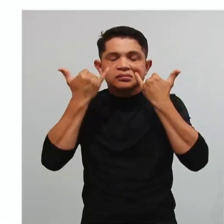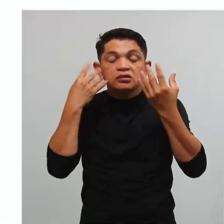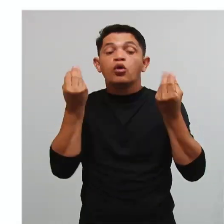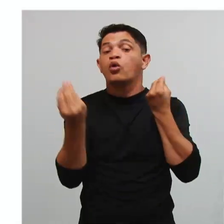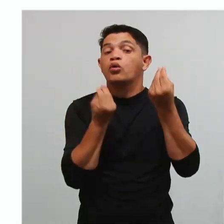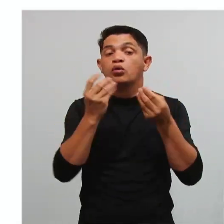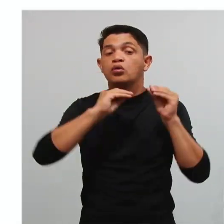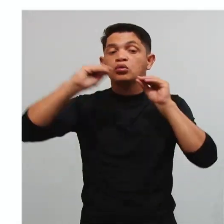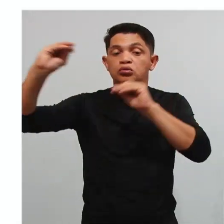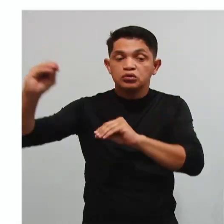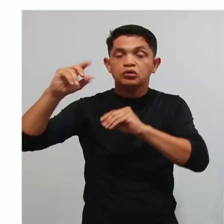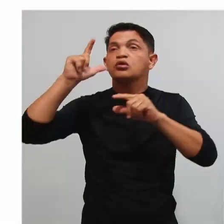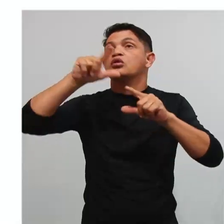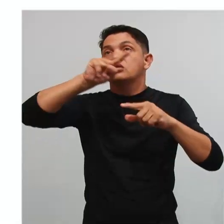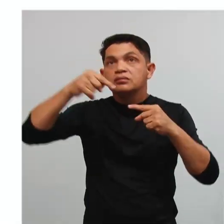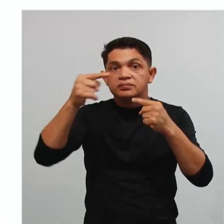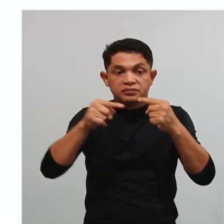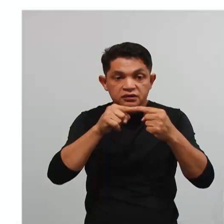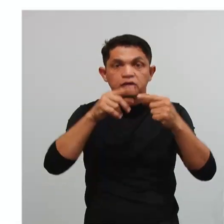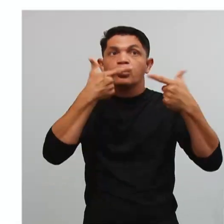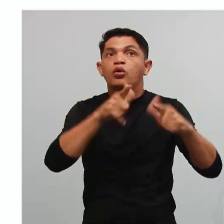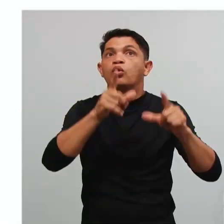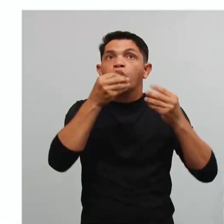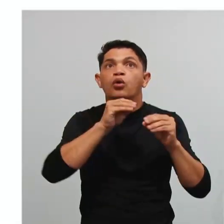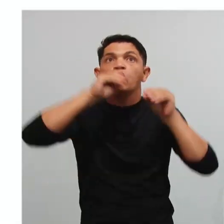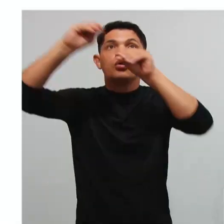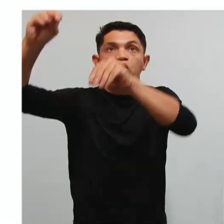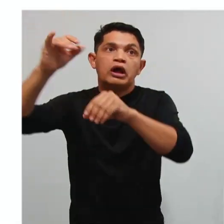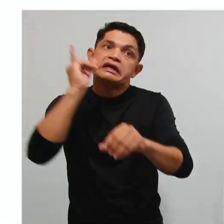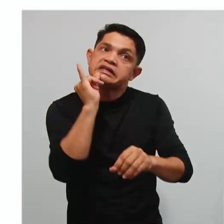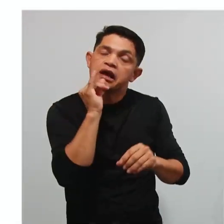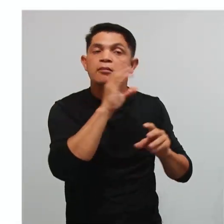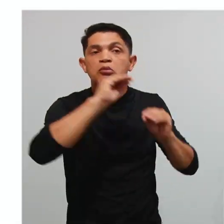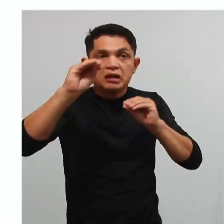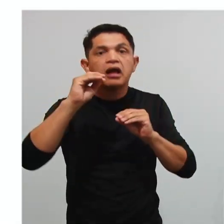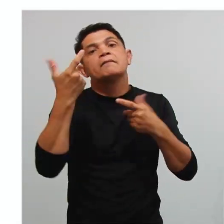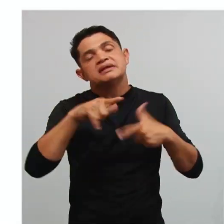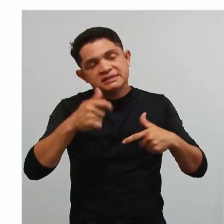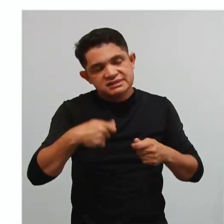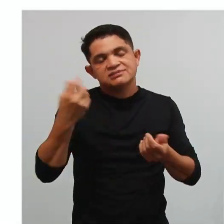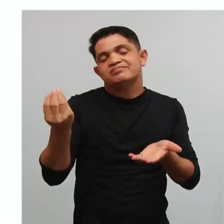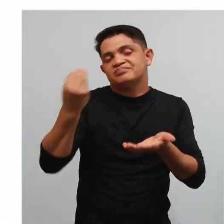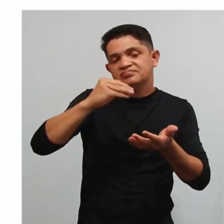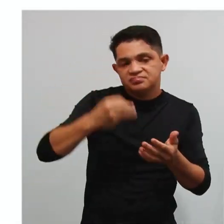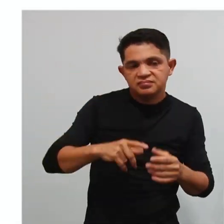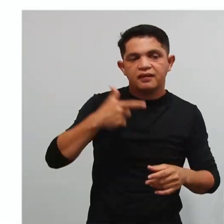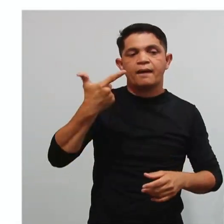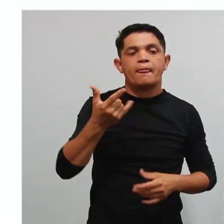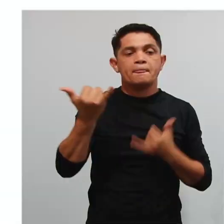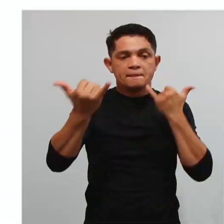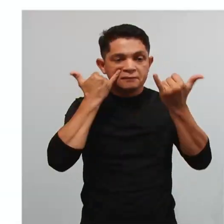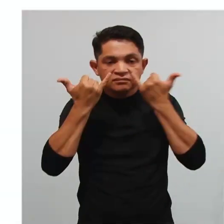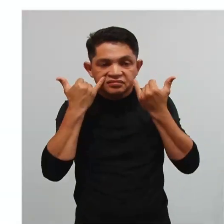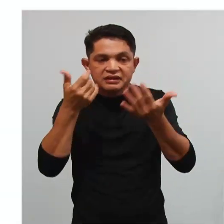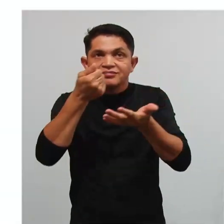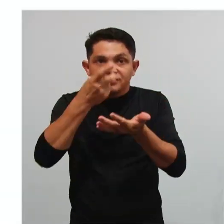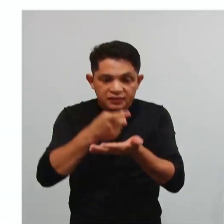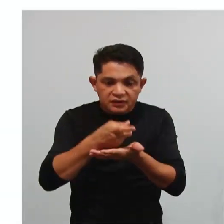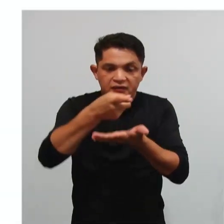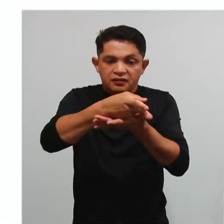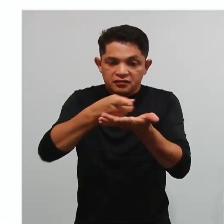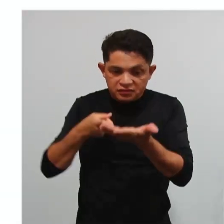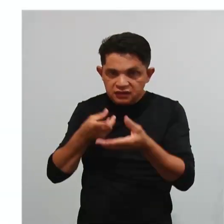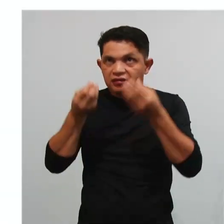mudar a depender do objetivo das informações presentes na declaração. E aí vem a informação declarada.